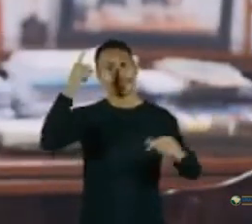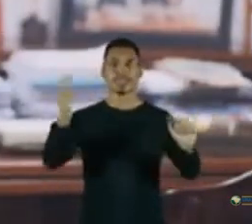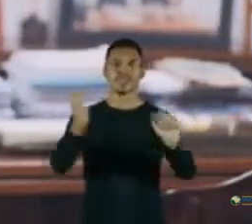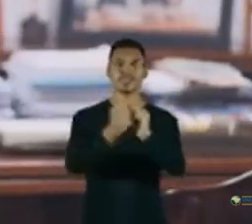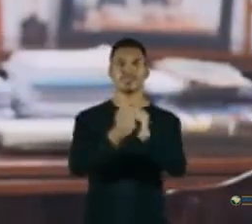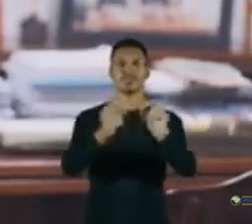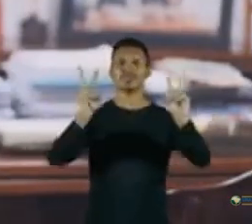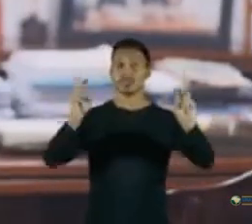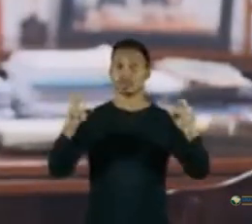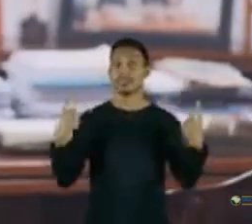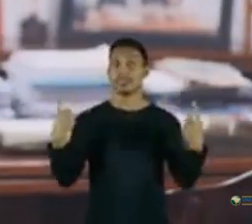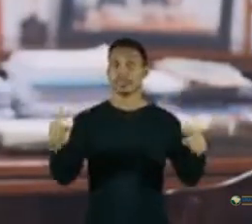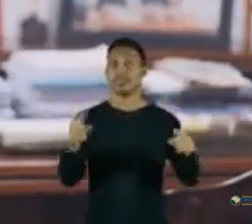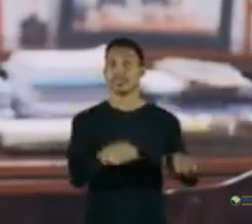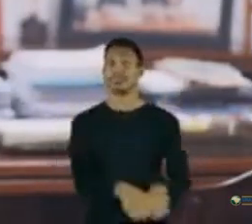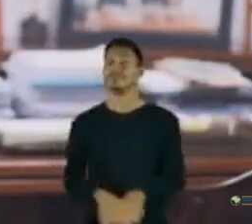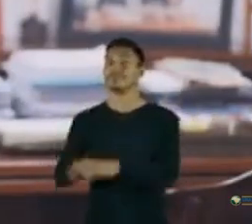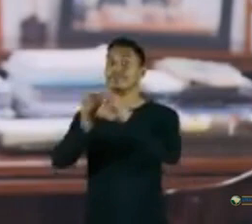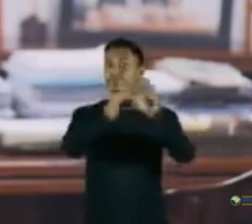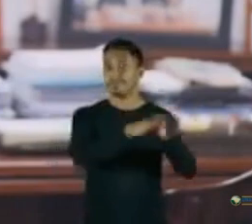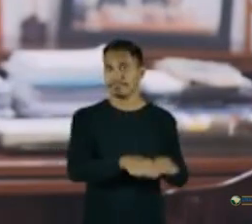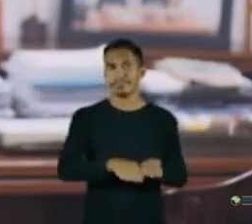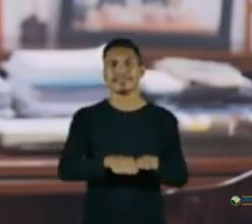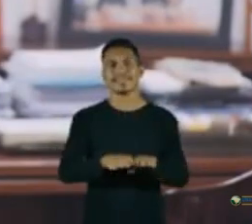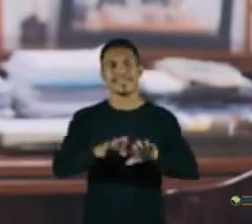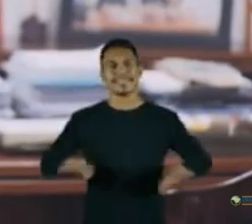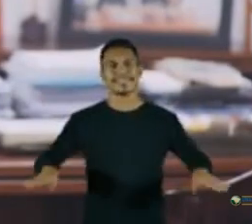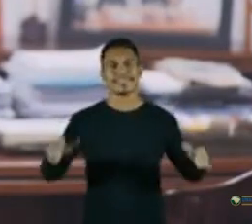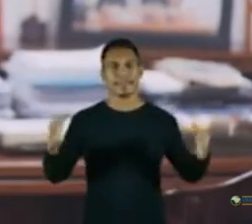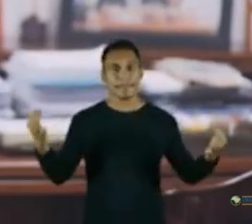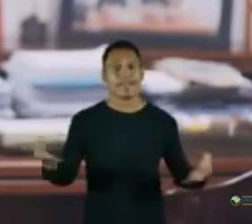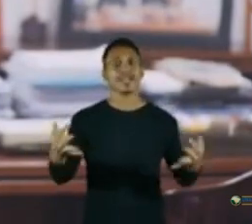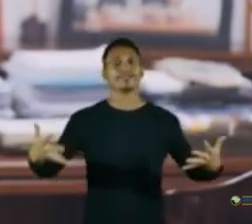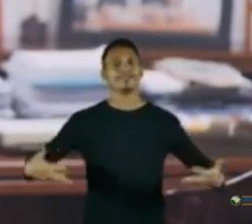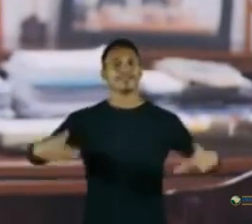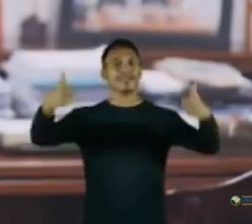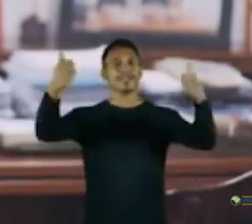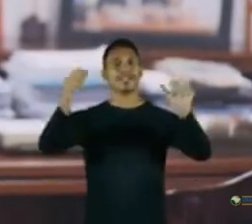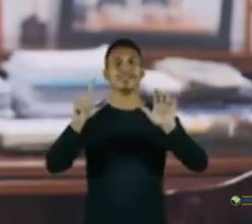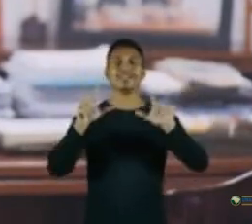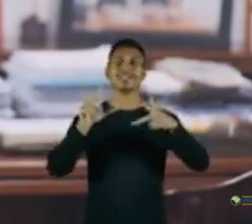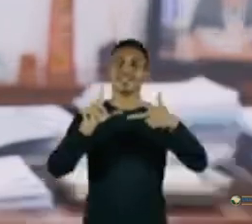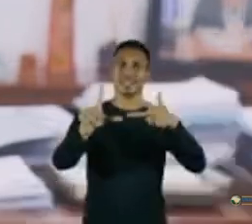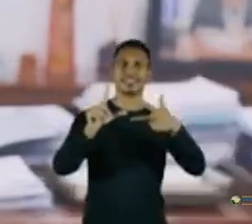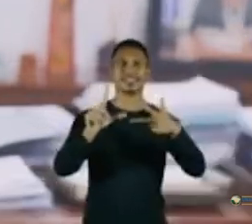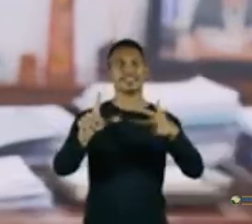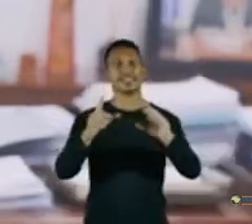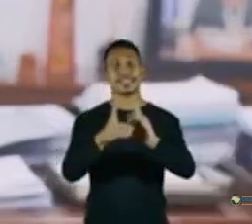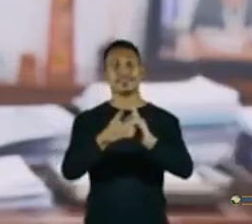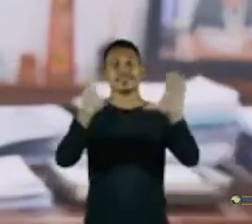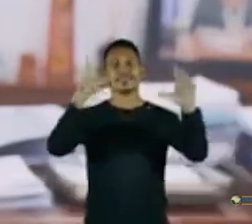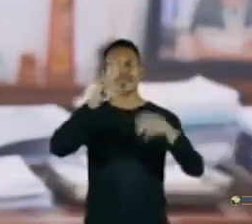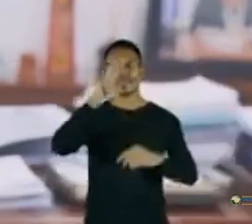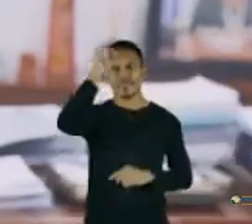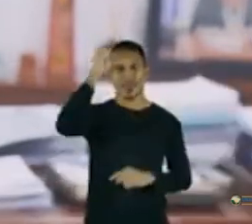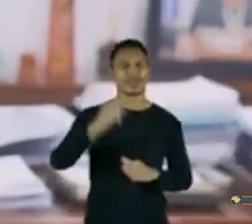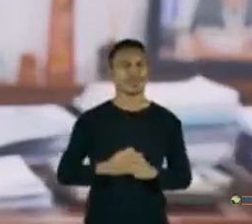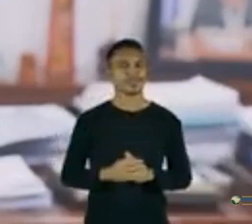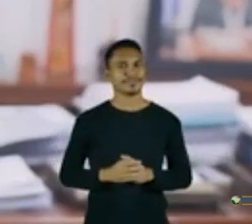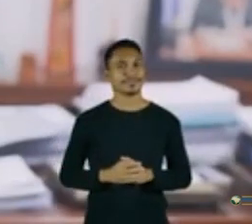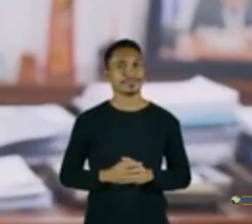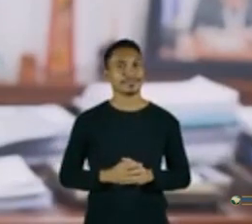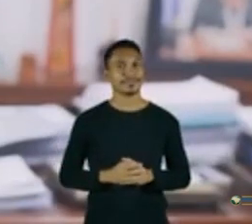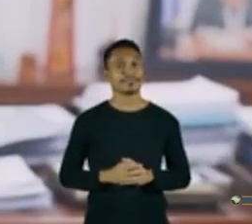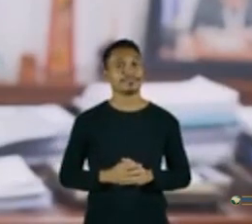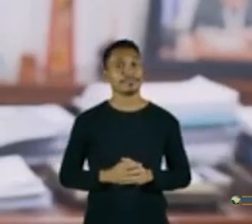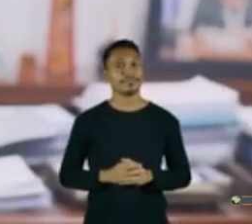de reunir tantos parlamentares para debater temas tão relevantes para a sociedade e que fortalecem a